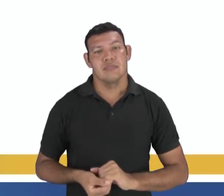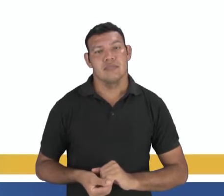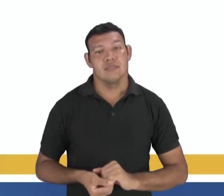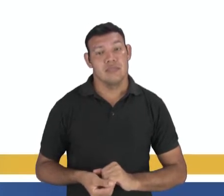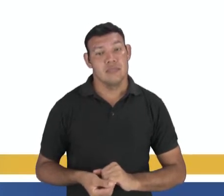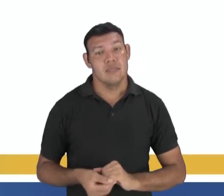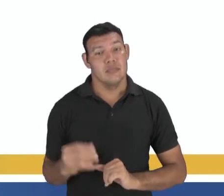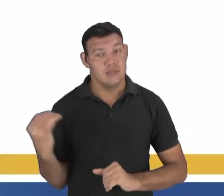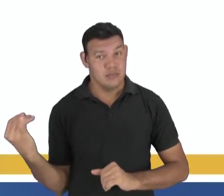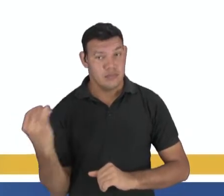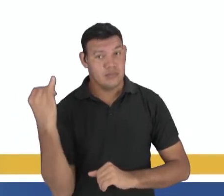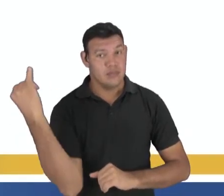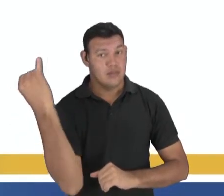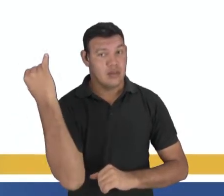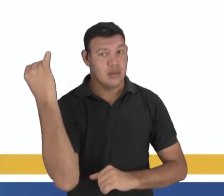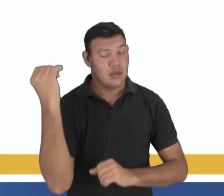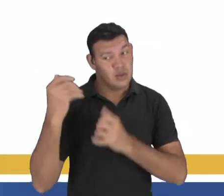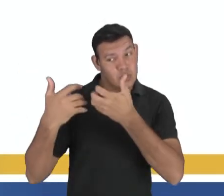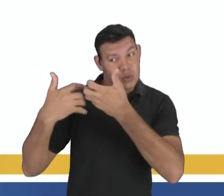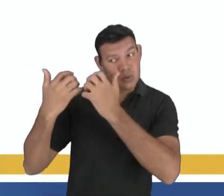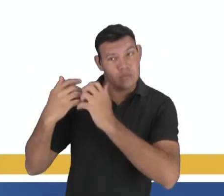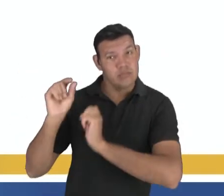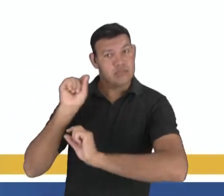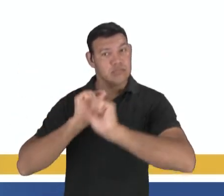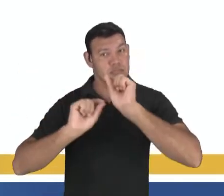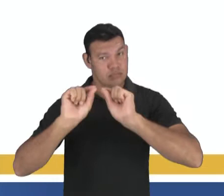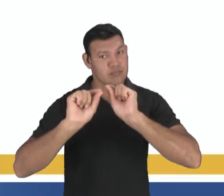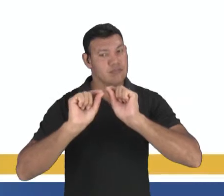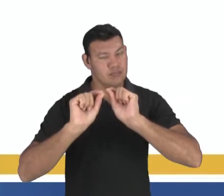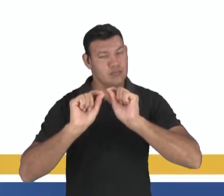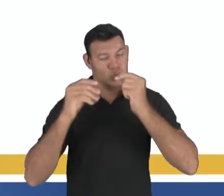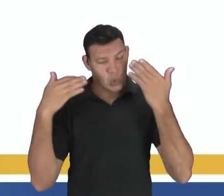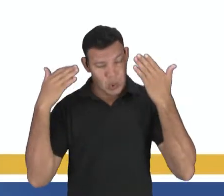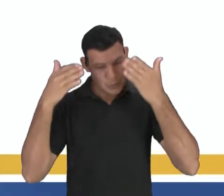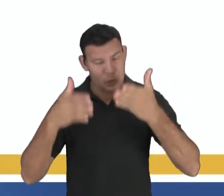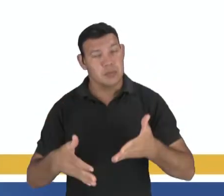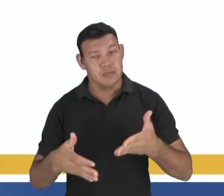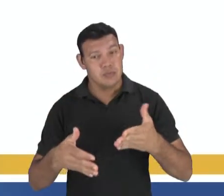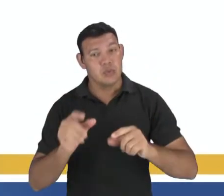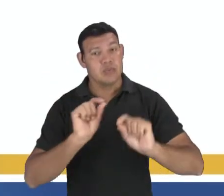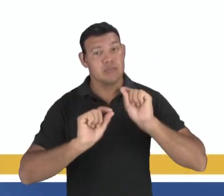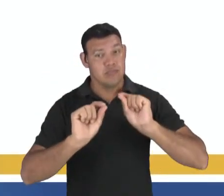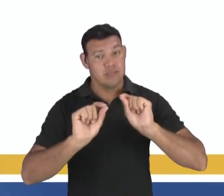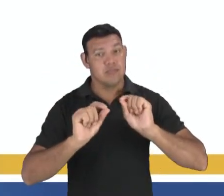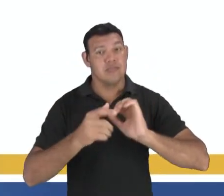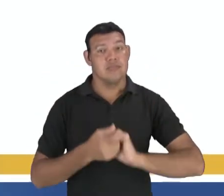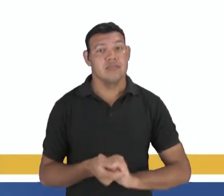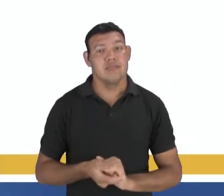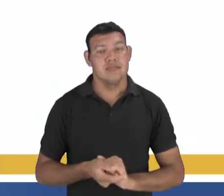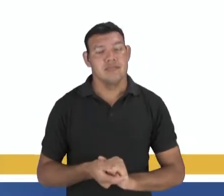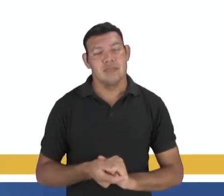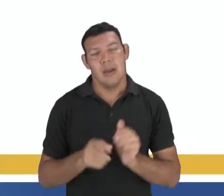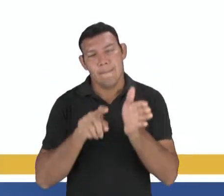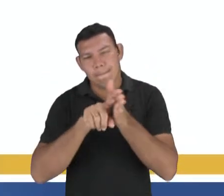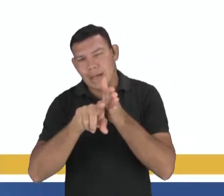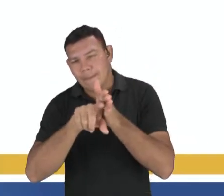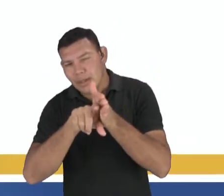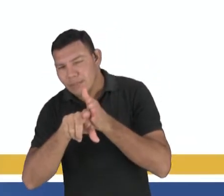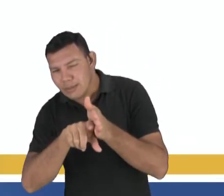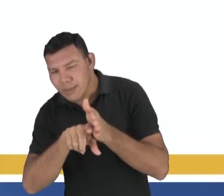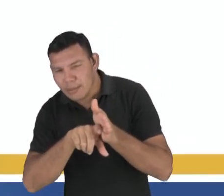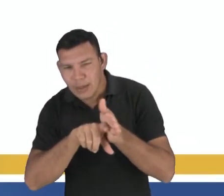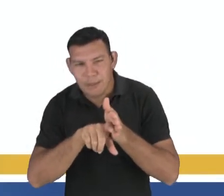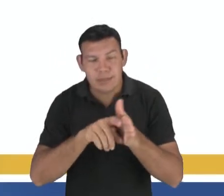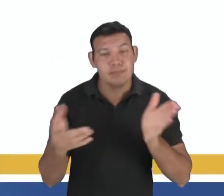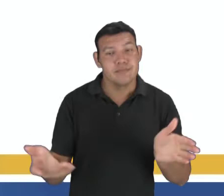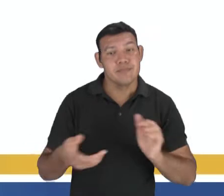E também é importante nós refletirmos e abordarmos, talvez, alguns